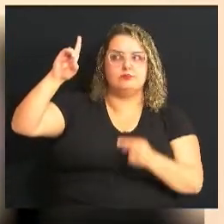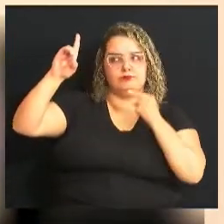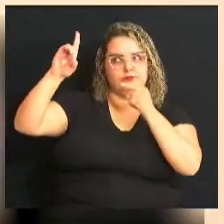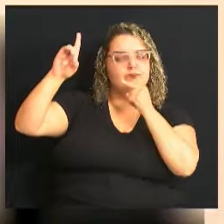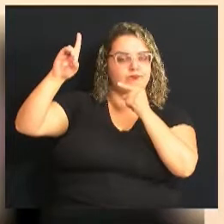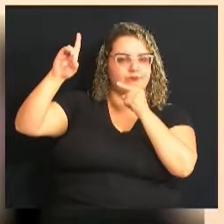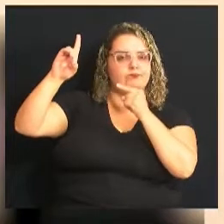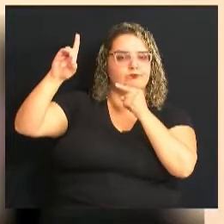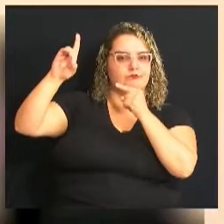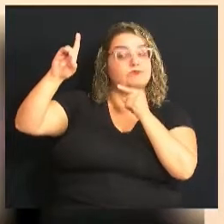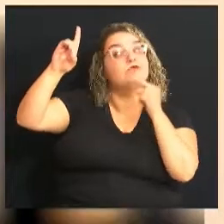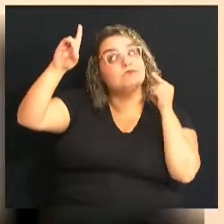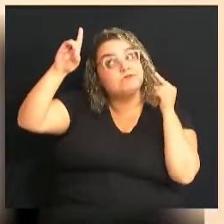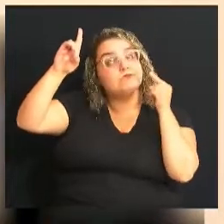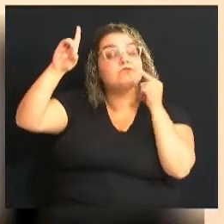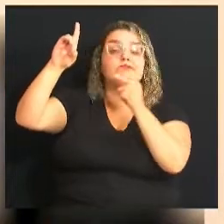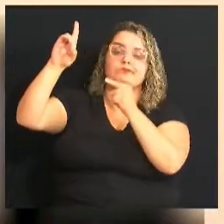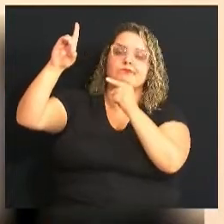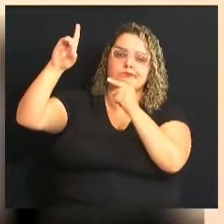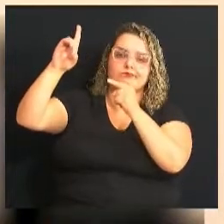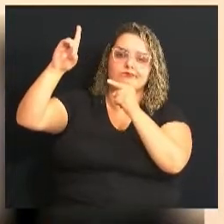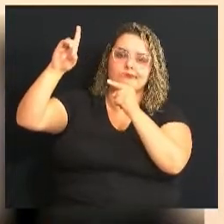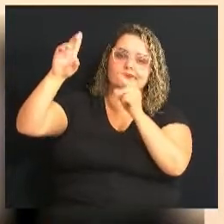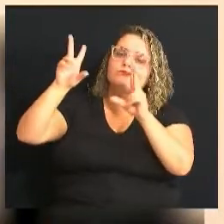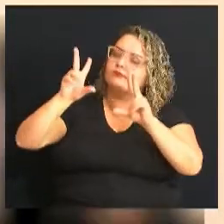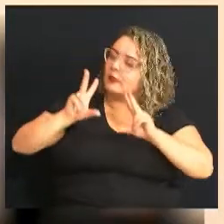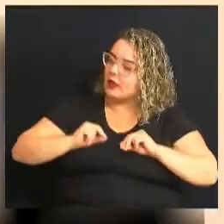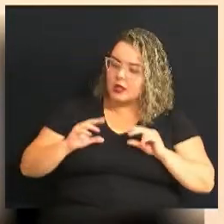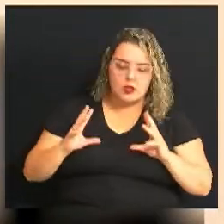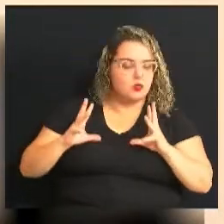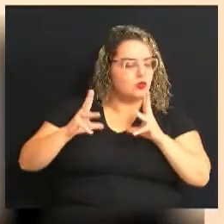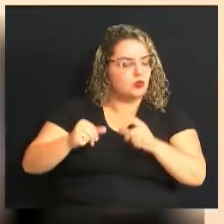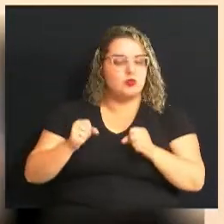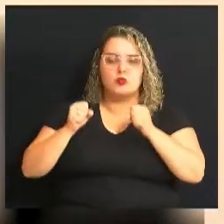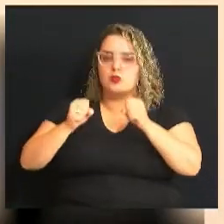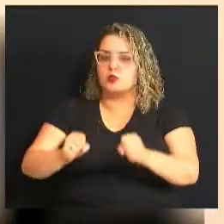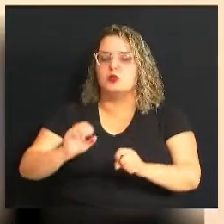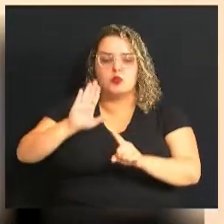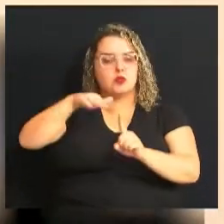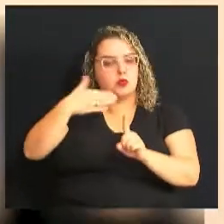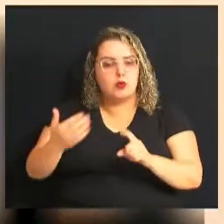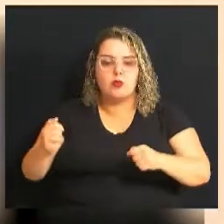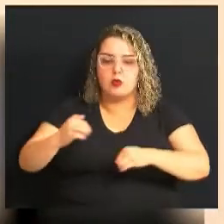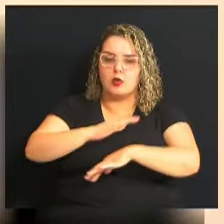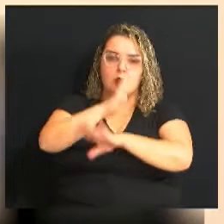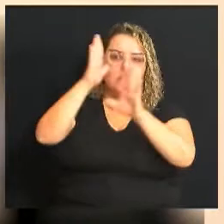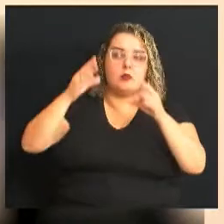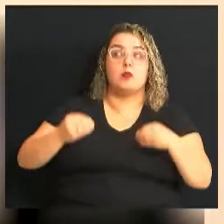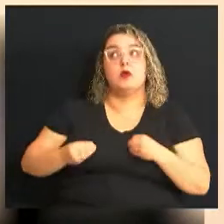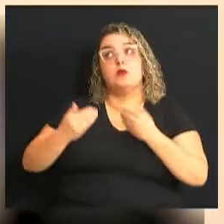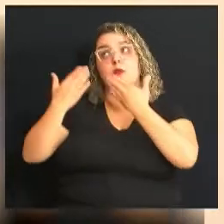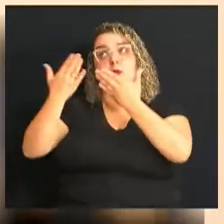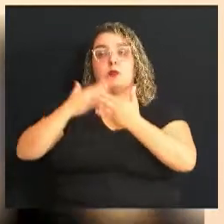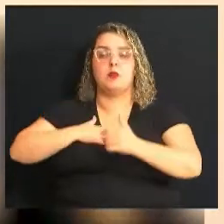E a Ele, que merece todo o poder, toda a honra e toda a glória, eu dedico o meu